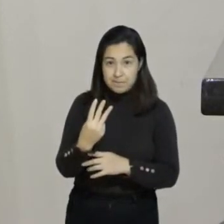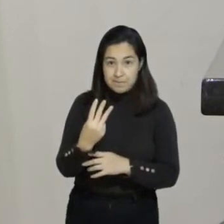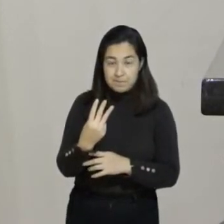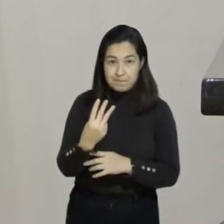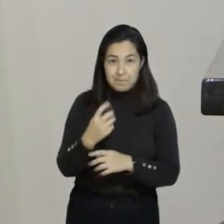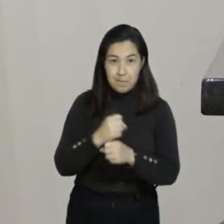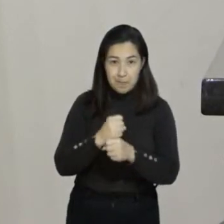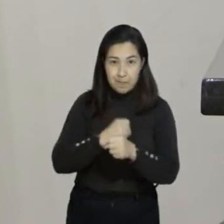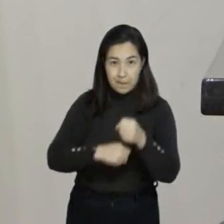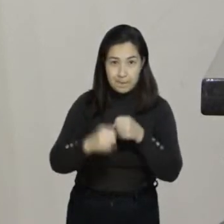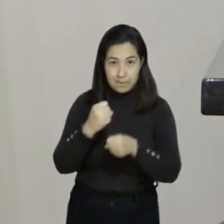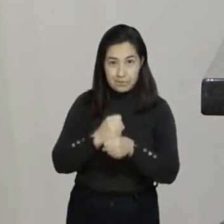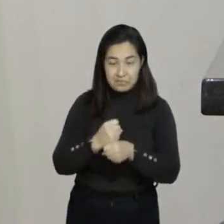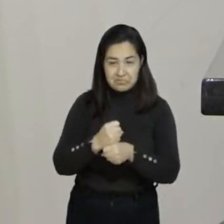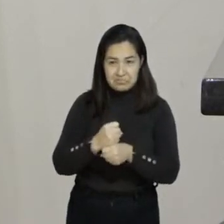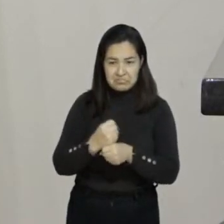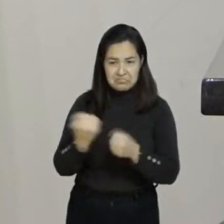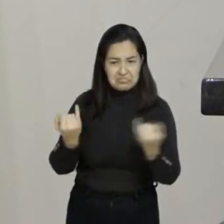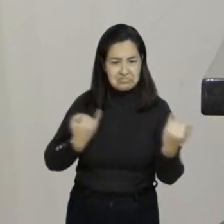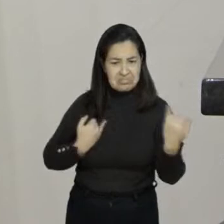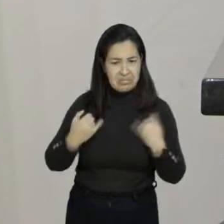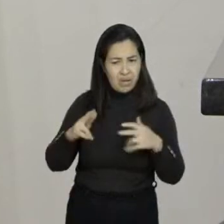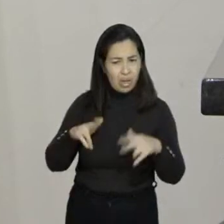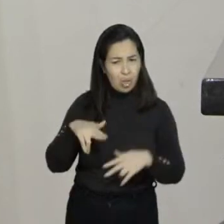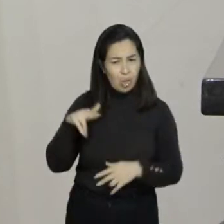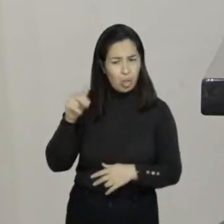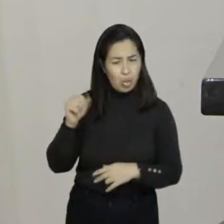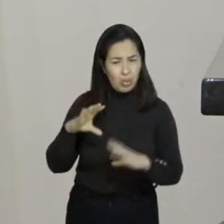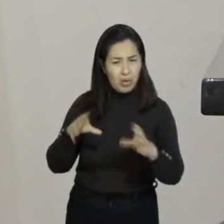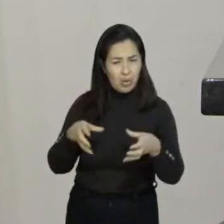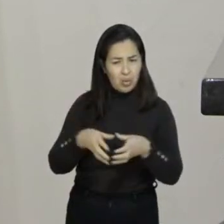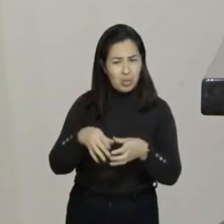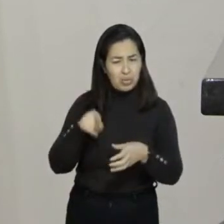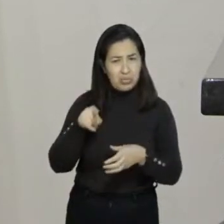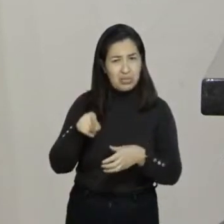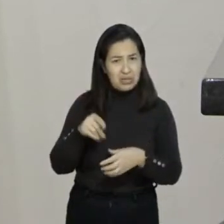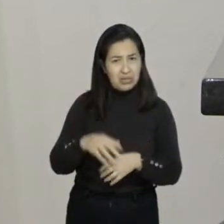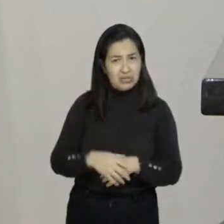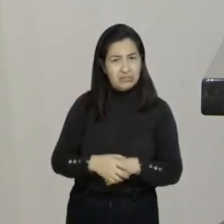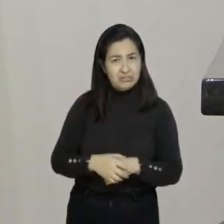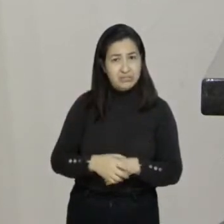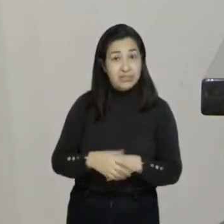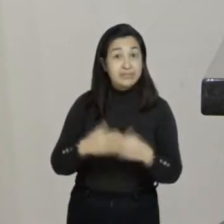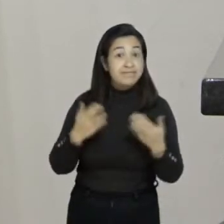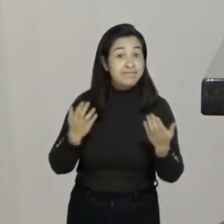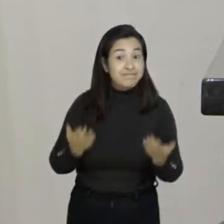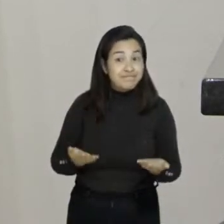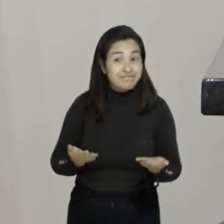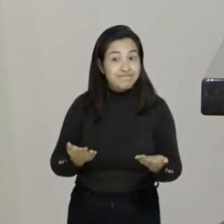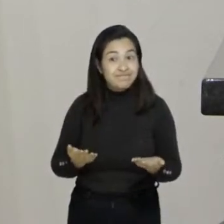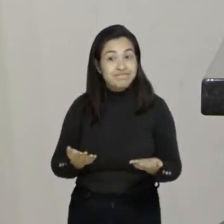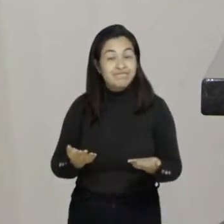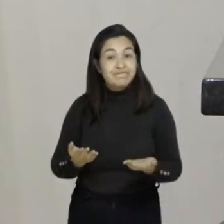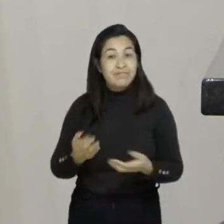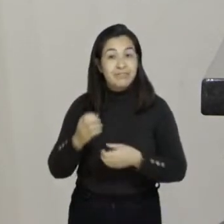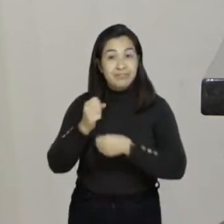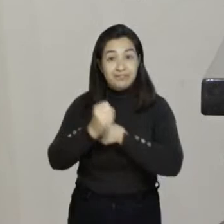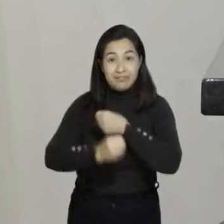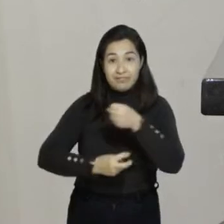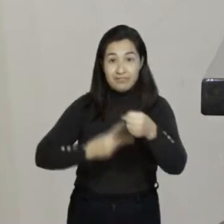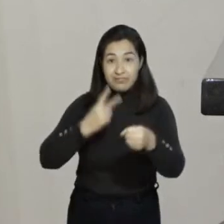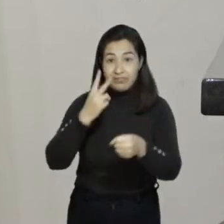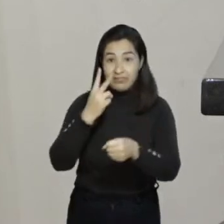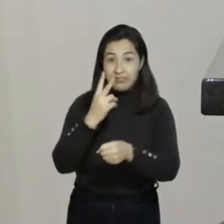e eu nunca ouvi falar nesse órgão aí 20 anos depois